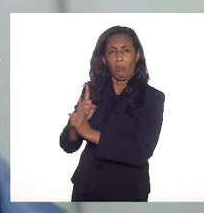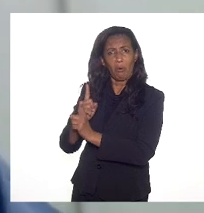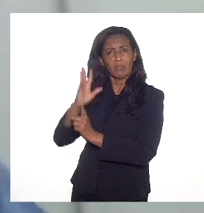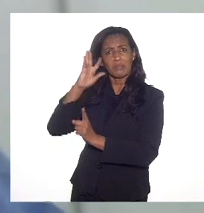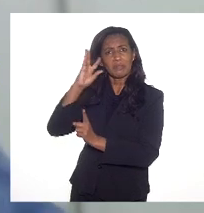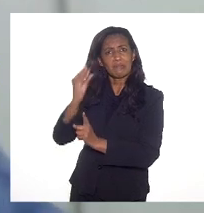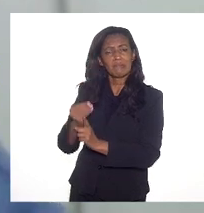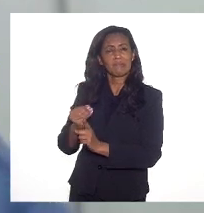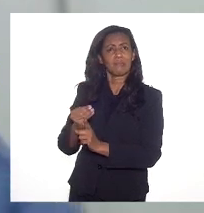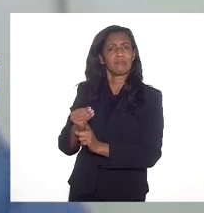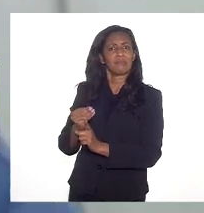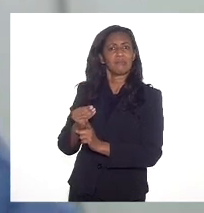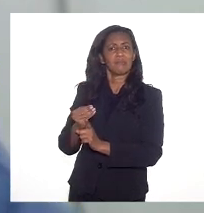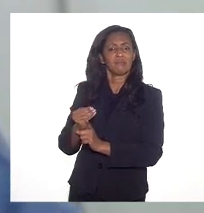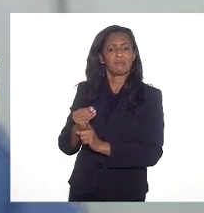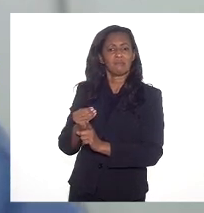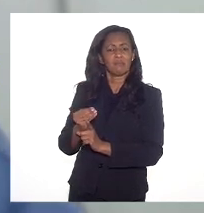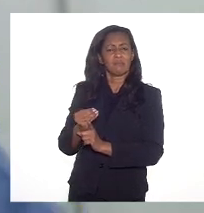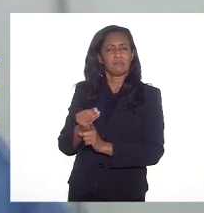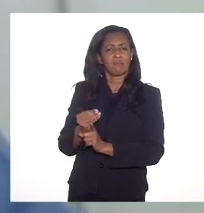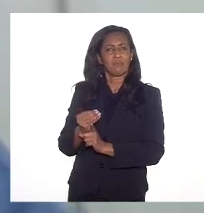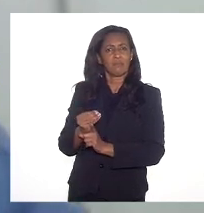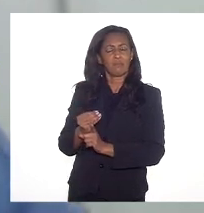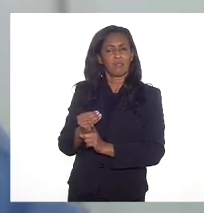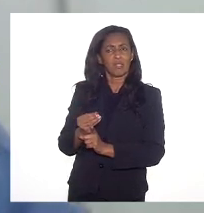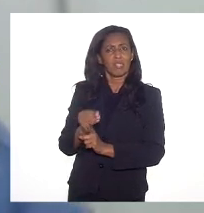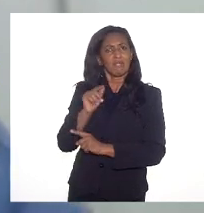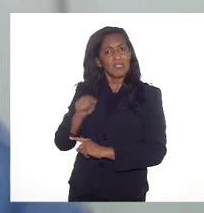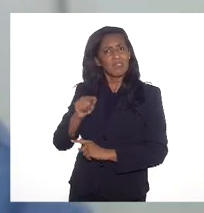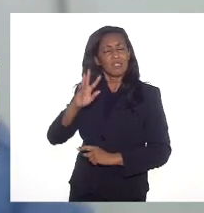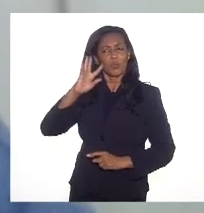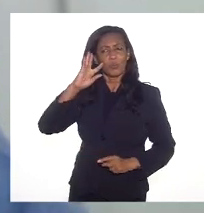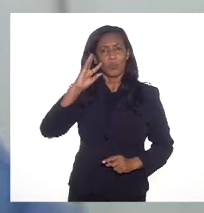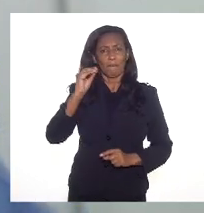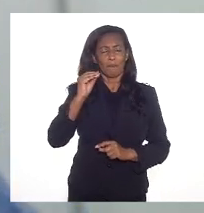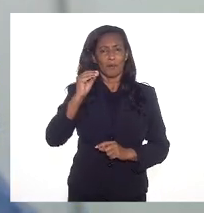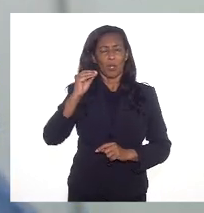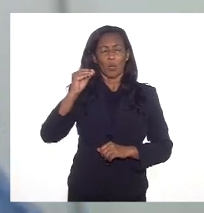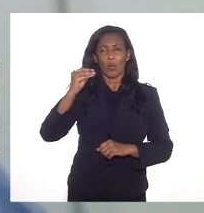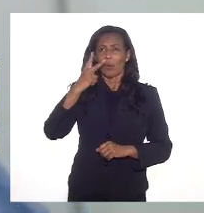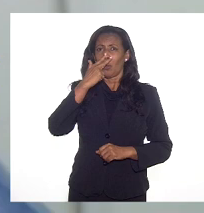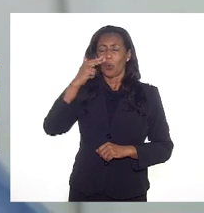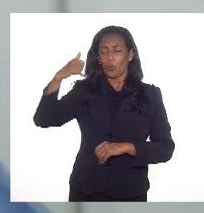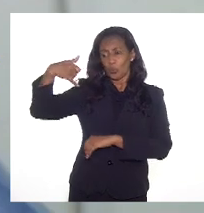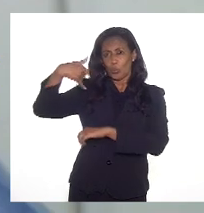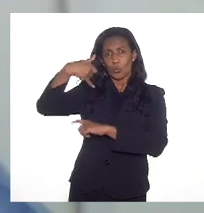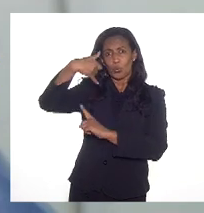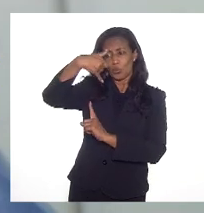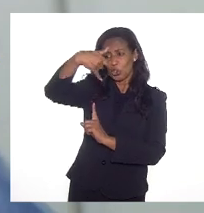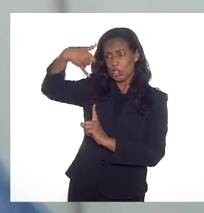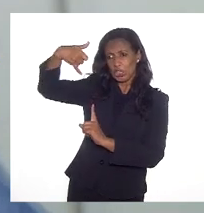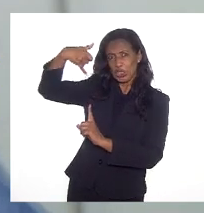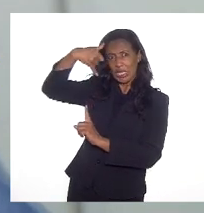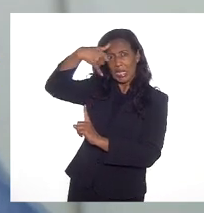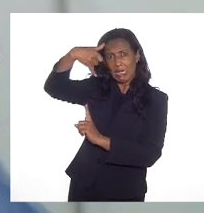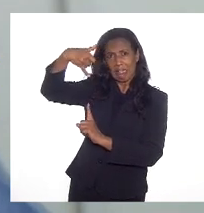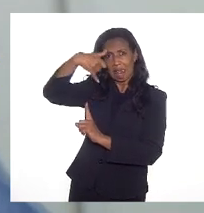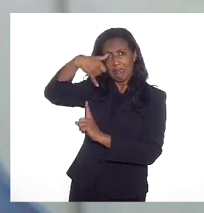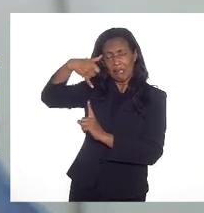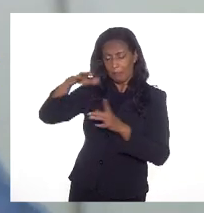solução que seja uma solução ungida pelo conjunto da